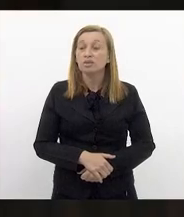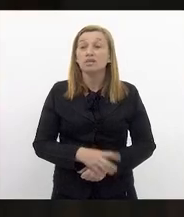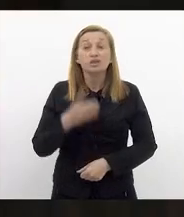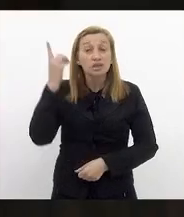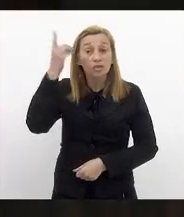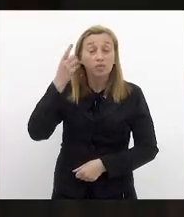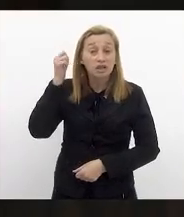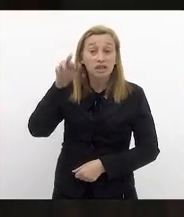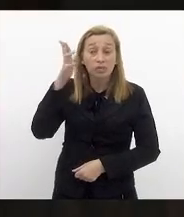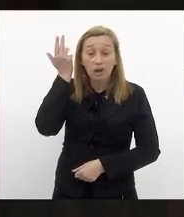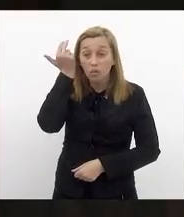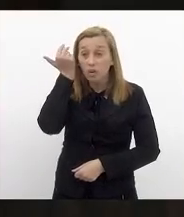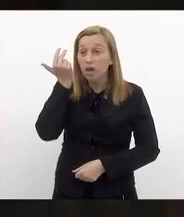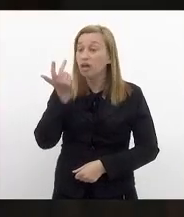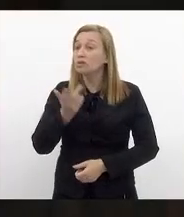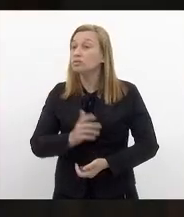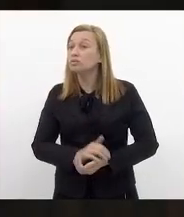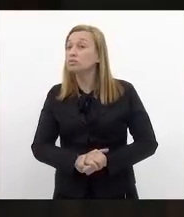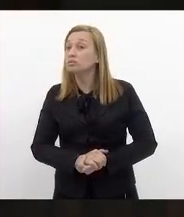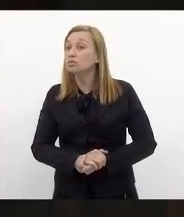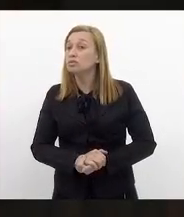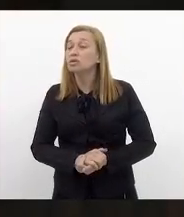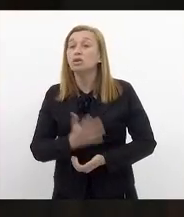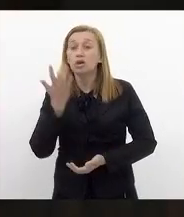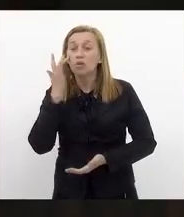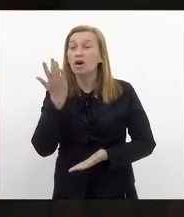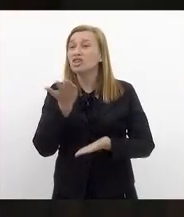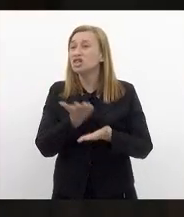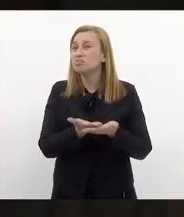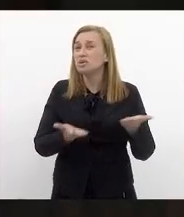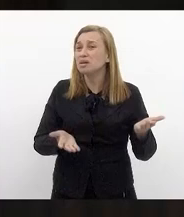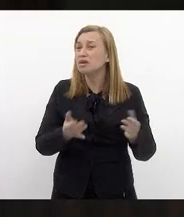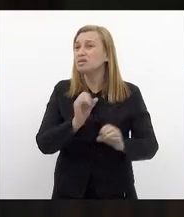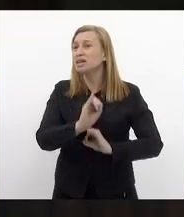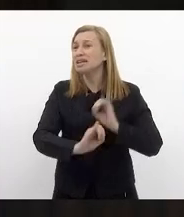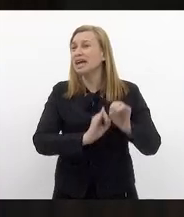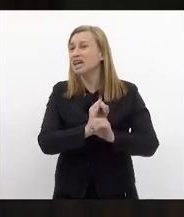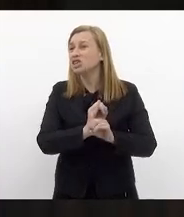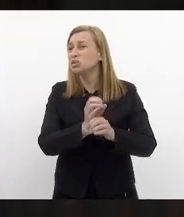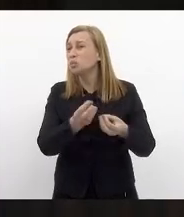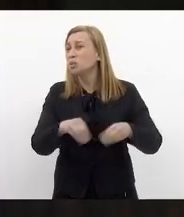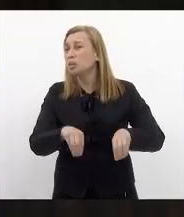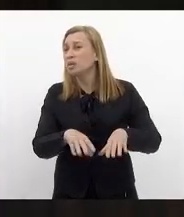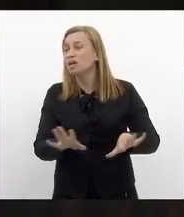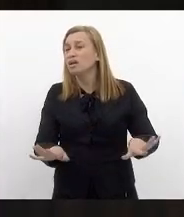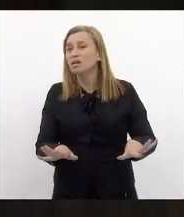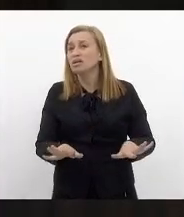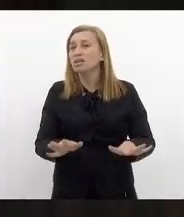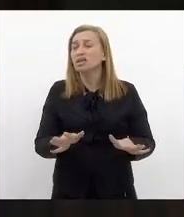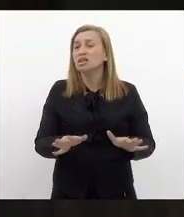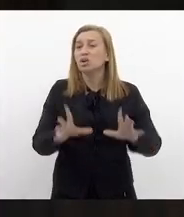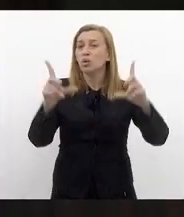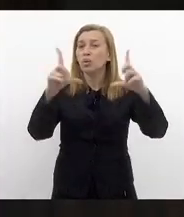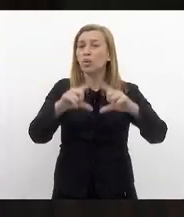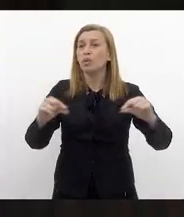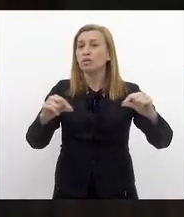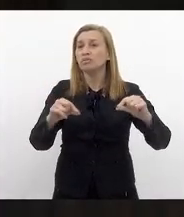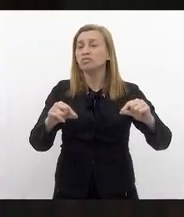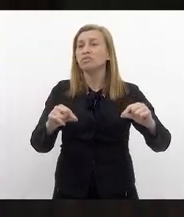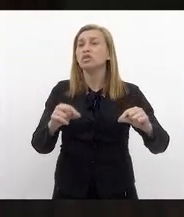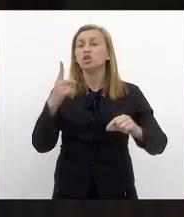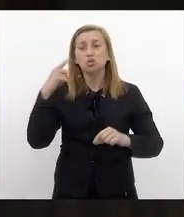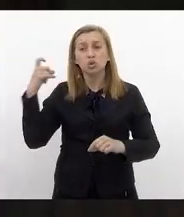Deputado Eliomar, seu link, eu acho que sua internet caiu, sua imagem sumiu, sua imagem e